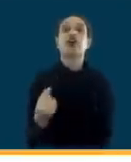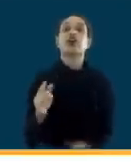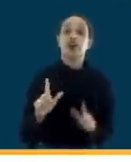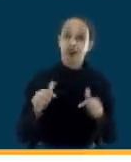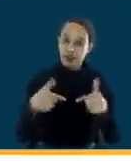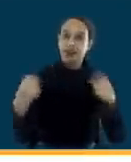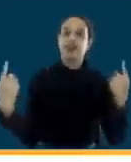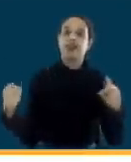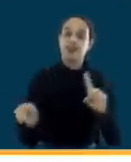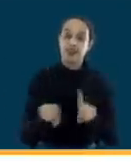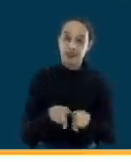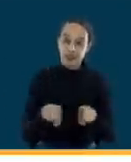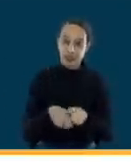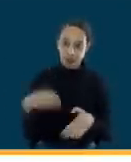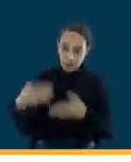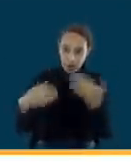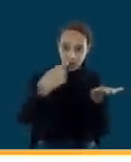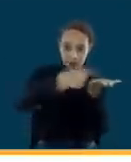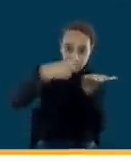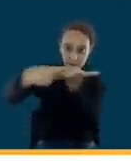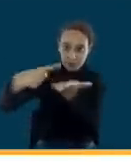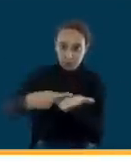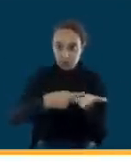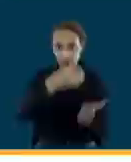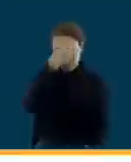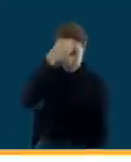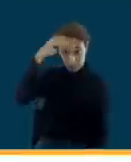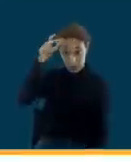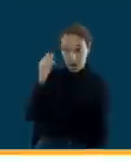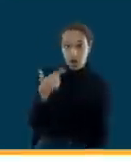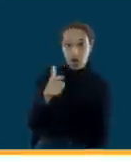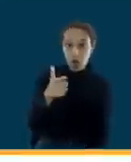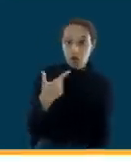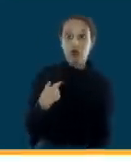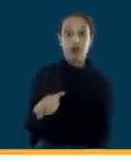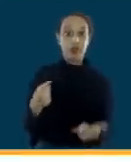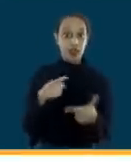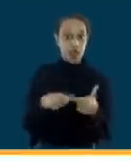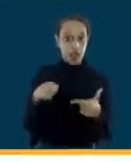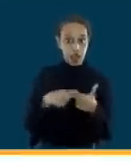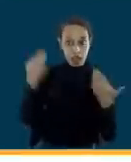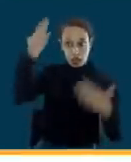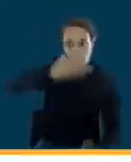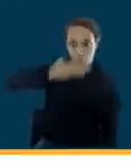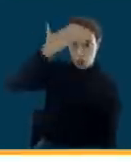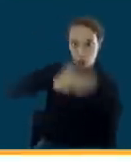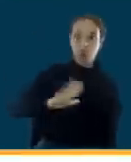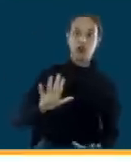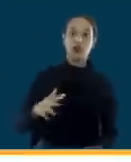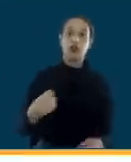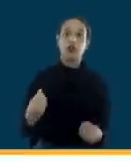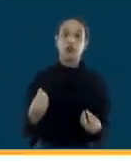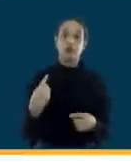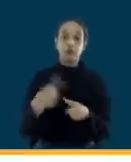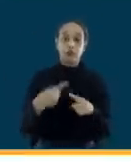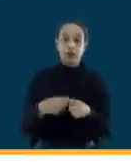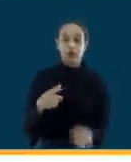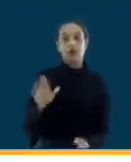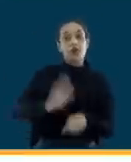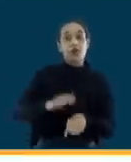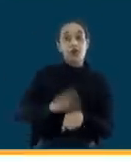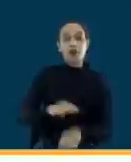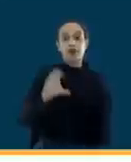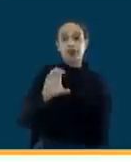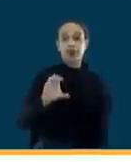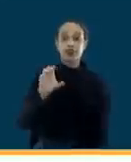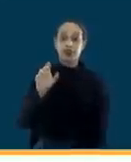de pactuação com os municípios para não haver sombreamento, para que o mesmo projeto, ou o mesmo CPF, ou o mesmo CNPJ, não ganhe o edital